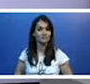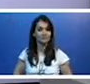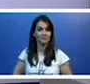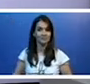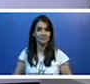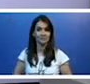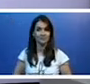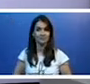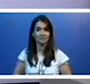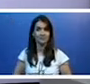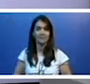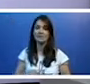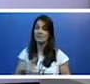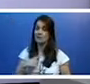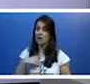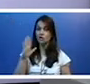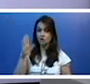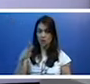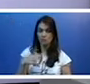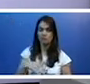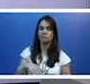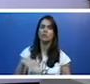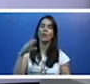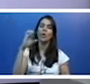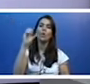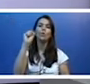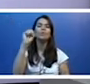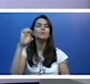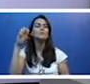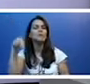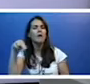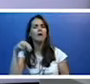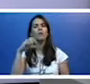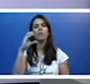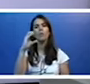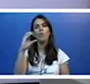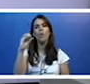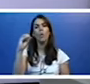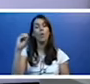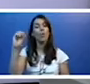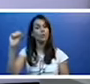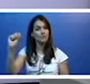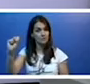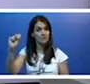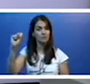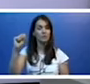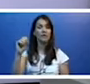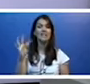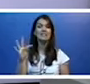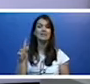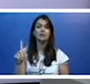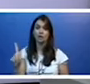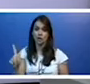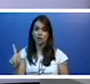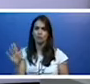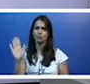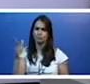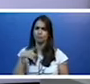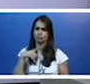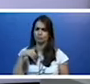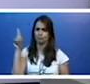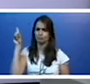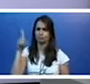certo que o seguinte e como ele falou ah o exercício falou a altura do teodolito que